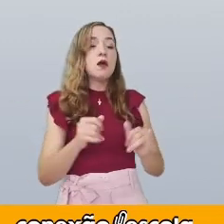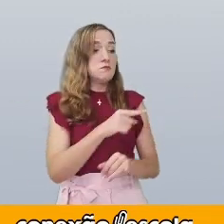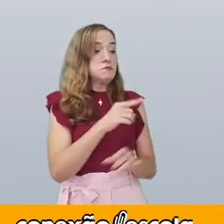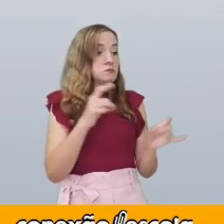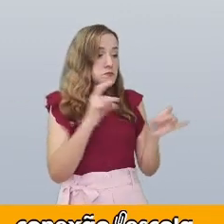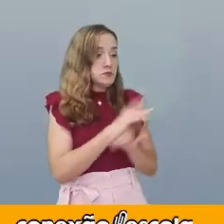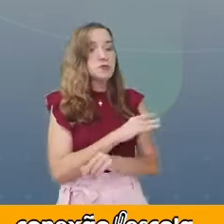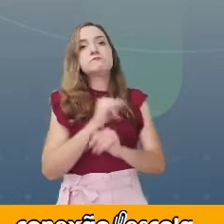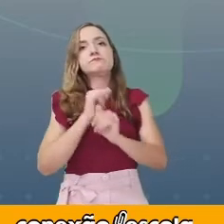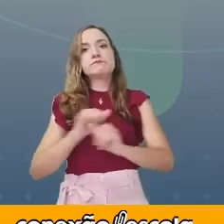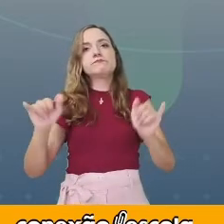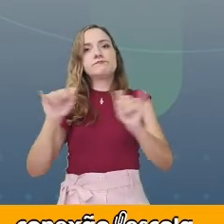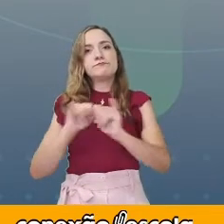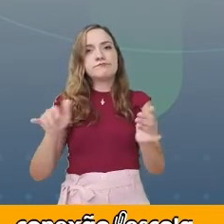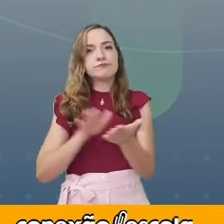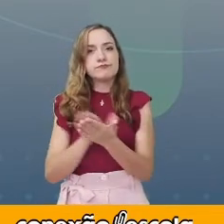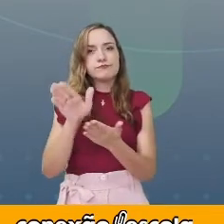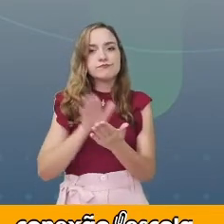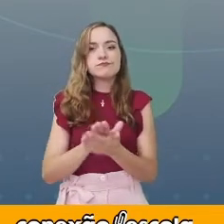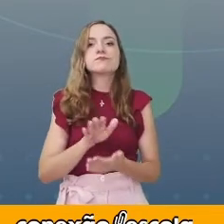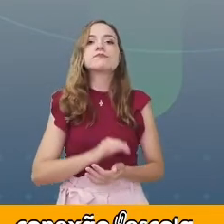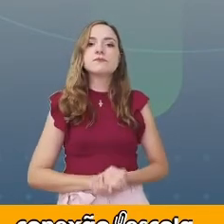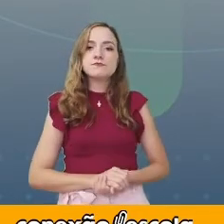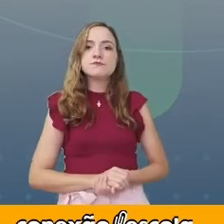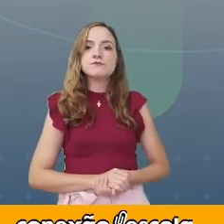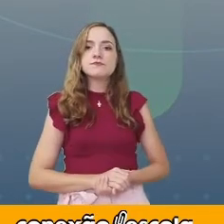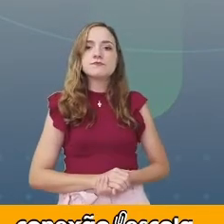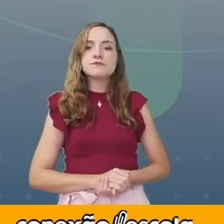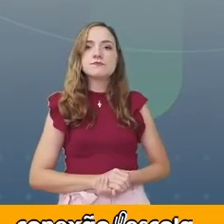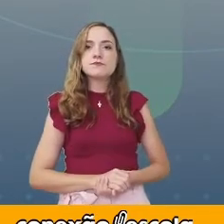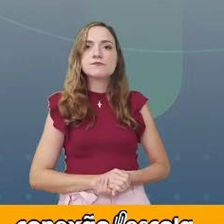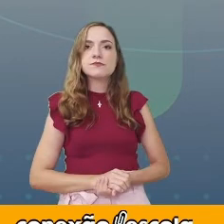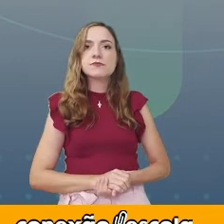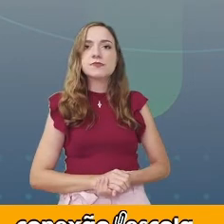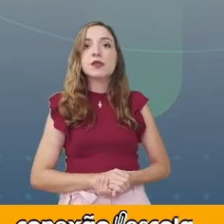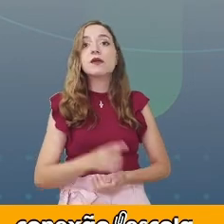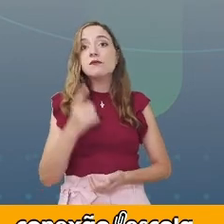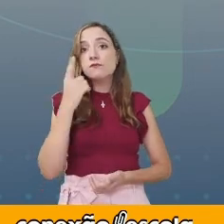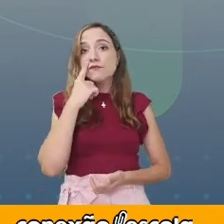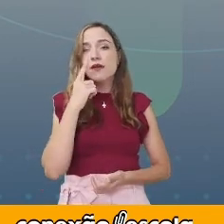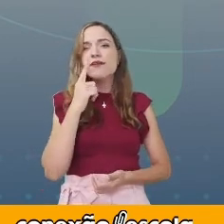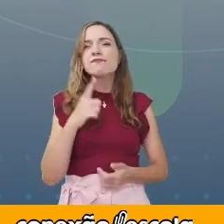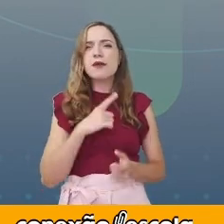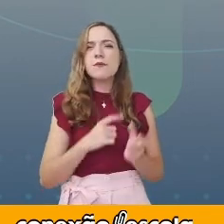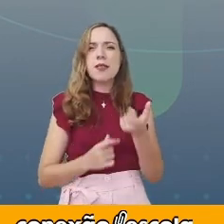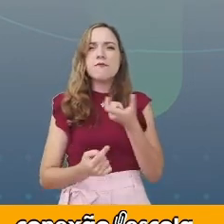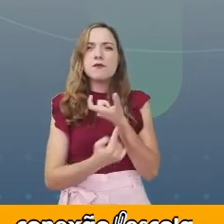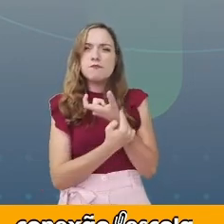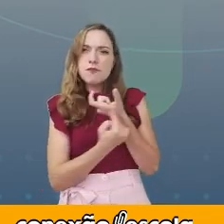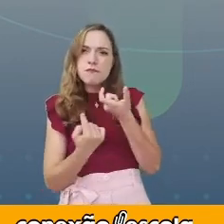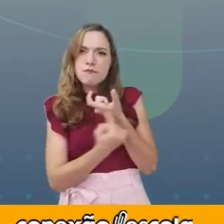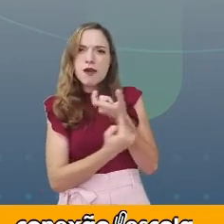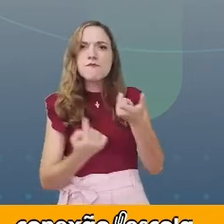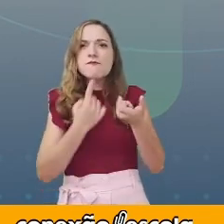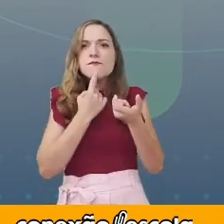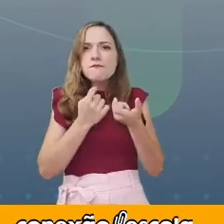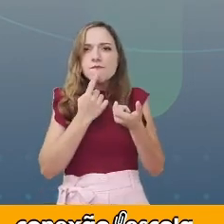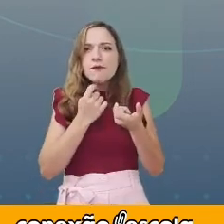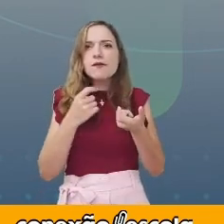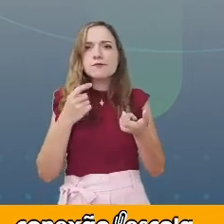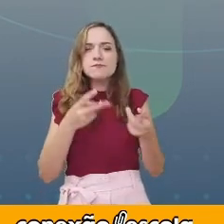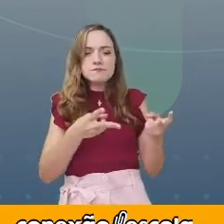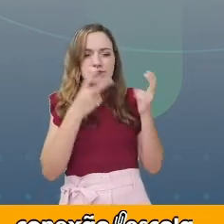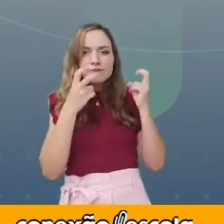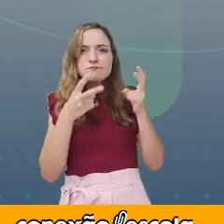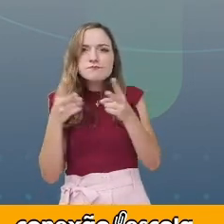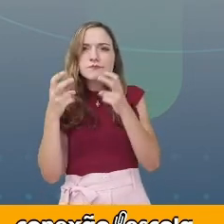concluí-lo. Eu grifei aí, aliás, além de grifar, eu ainda marquei de vermelho